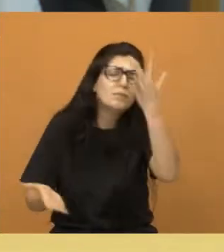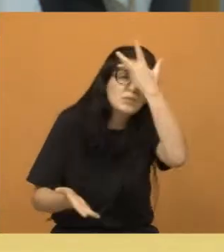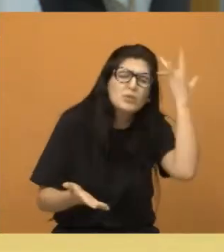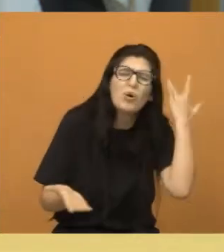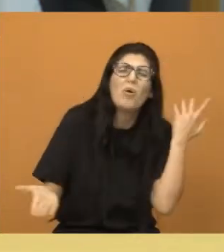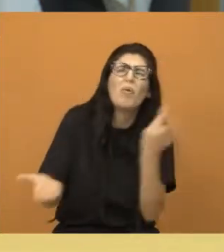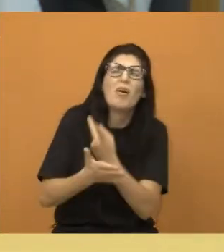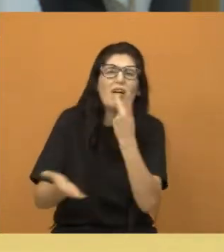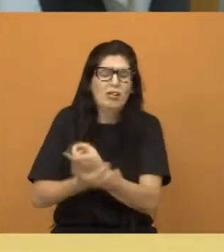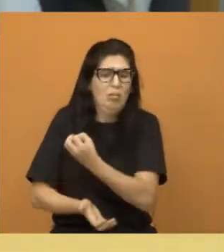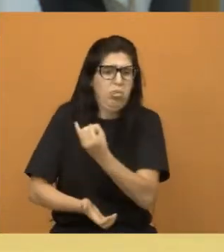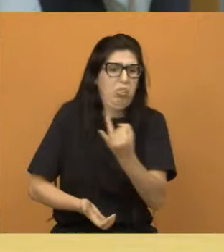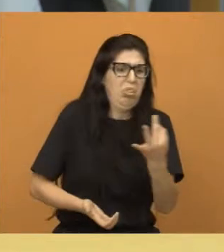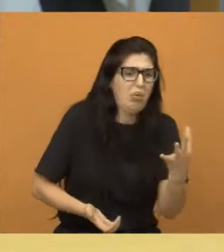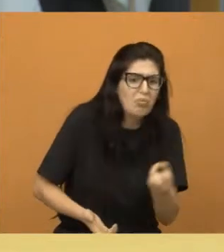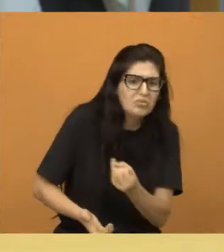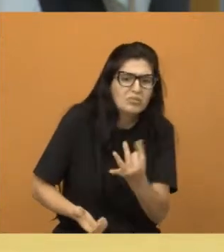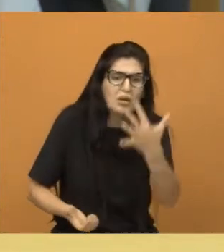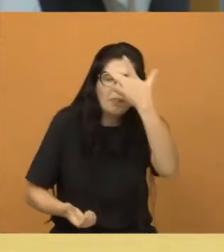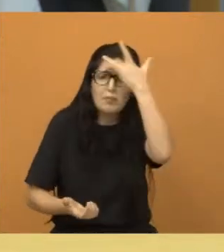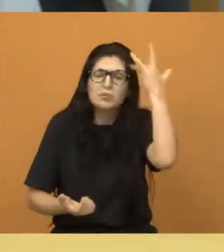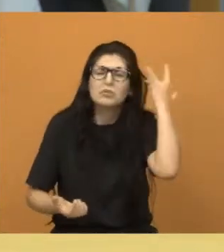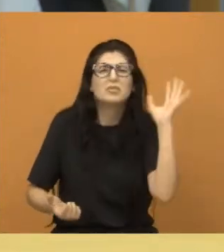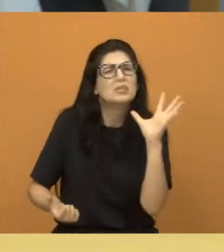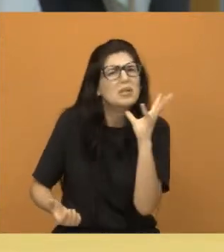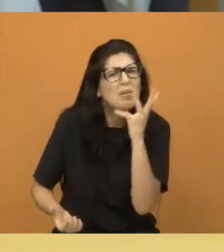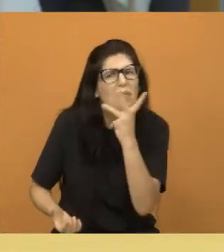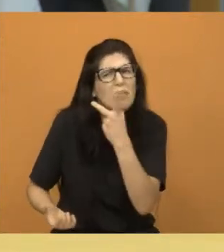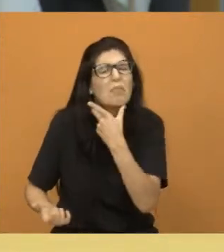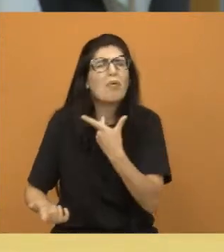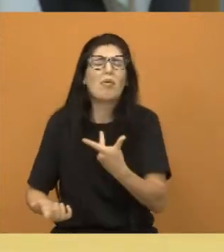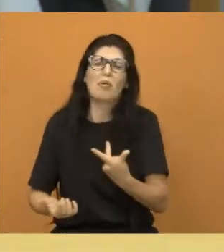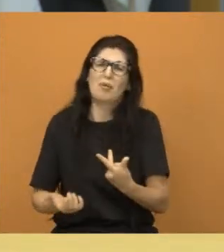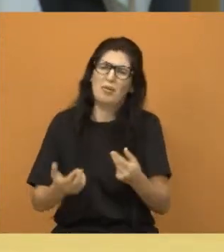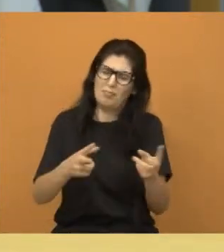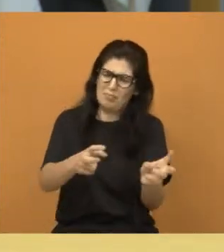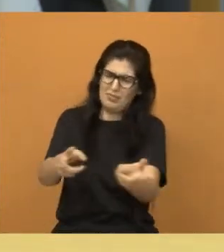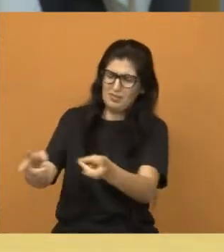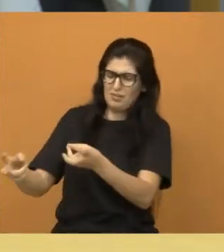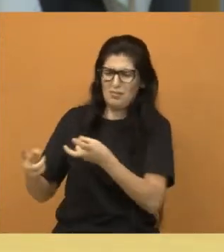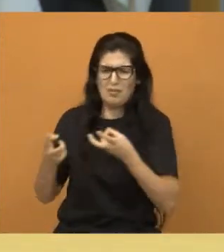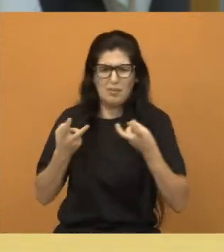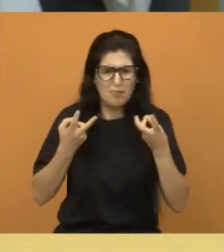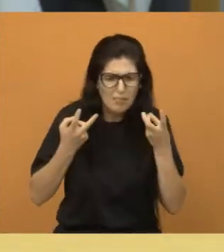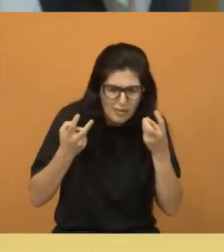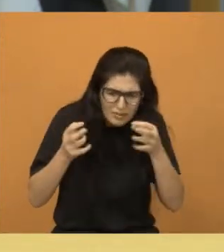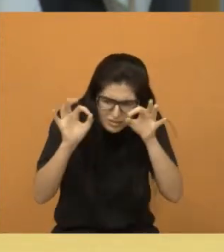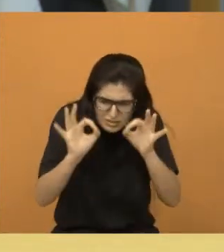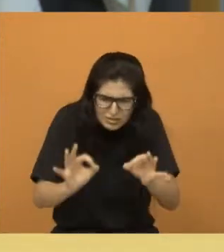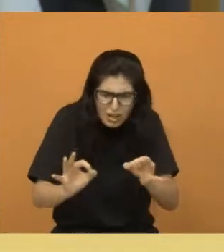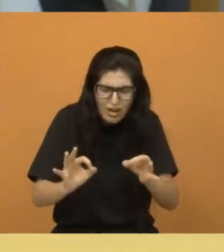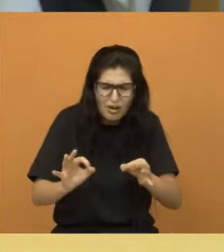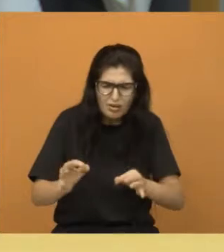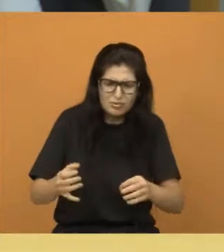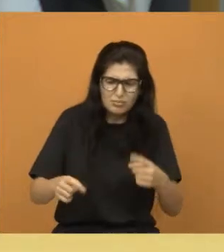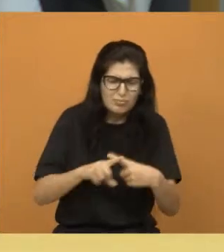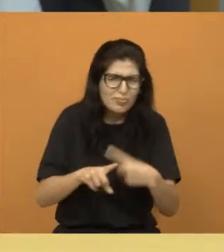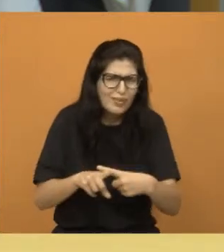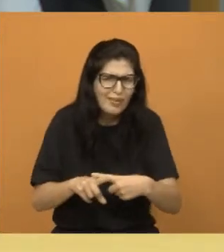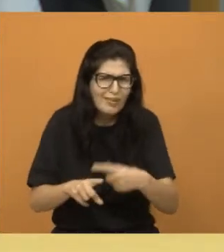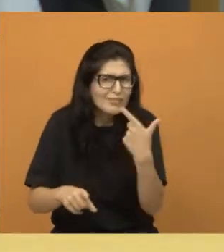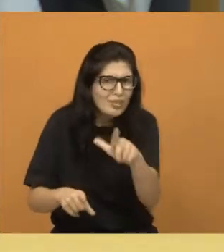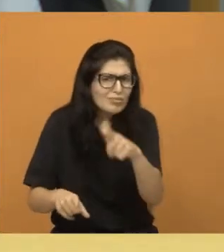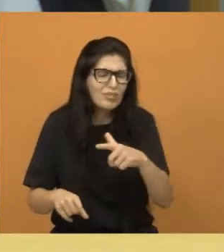só vai aumentando. Demora uma análise chegar na minha casa por conta do quê? Eu tenho pouco procurador. Eu não tenho procurador para